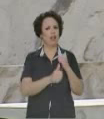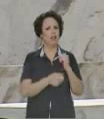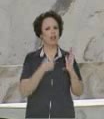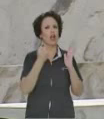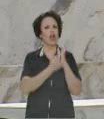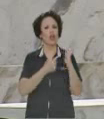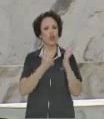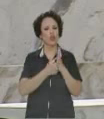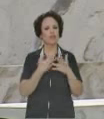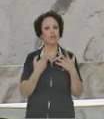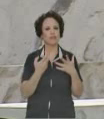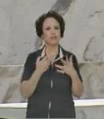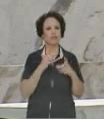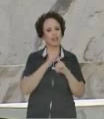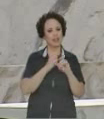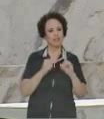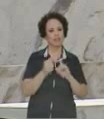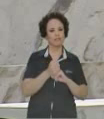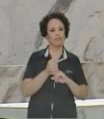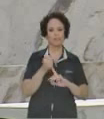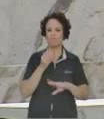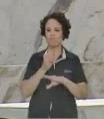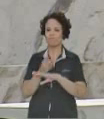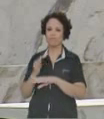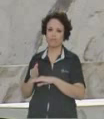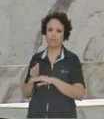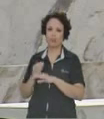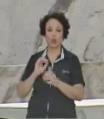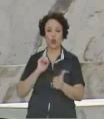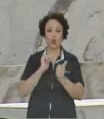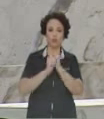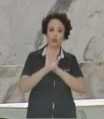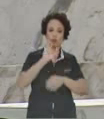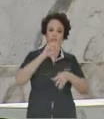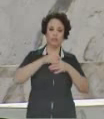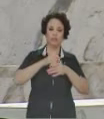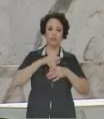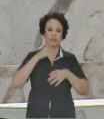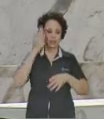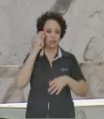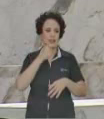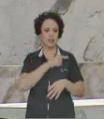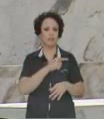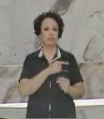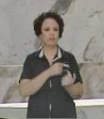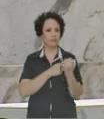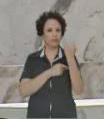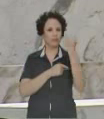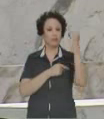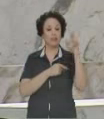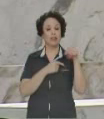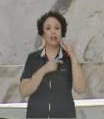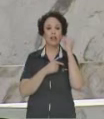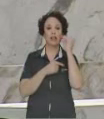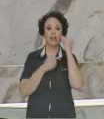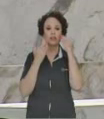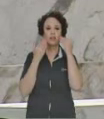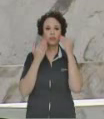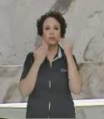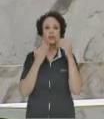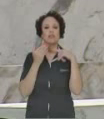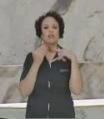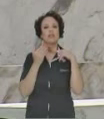pelo seu espaço na sociedade luta pelo seu espaço no esporte aquelas que tentam mostrar que existe sim